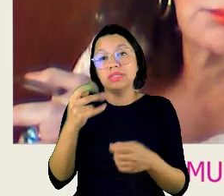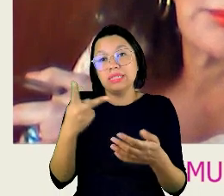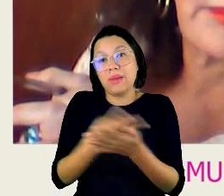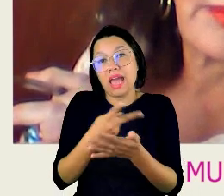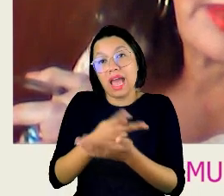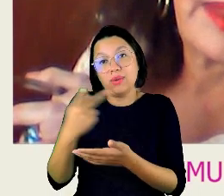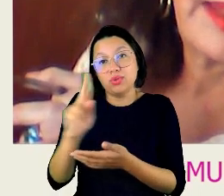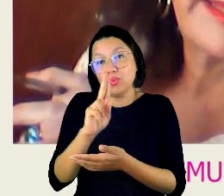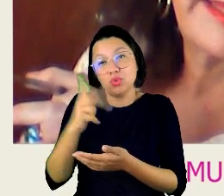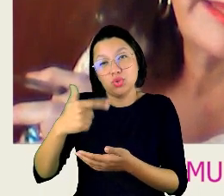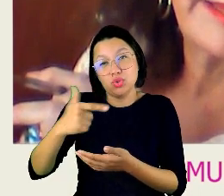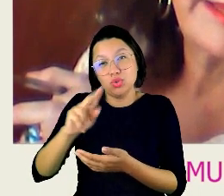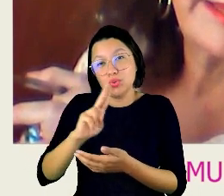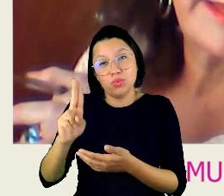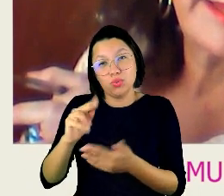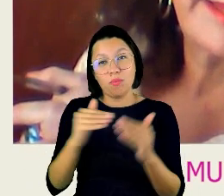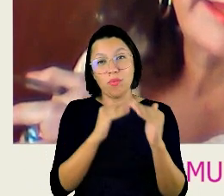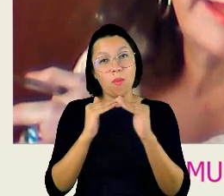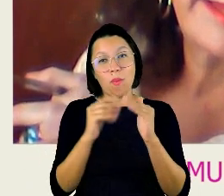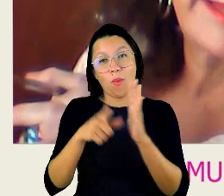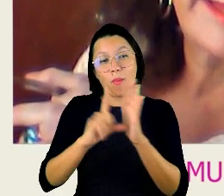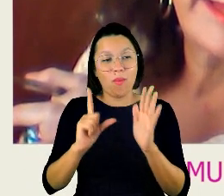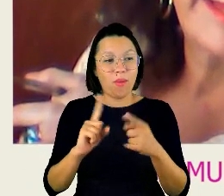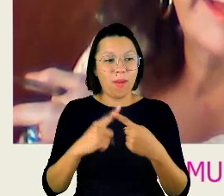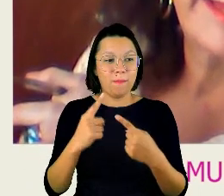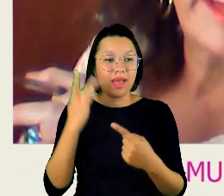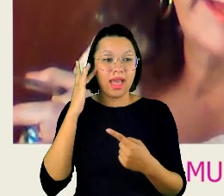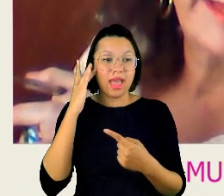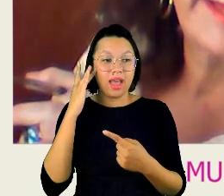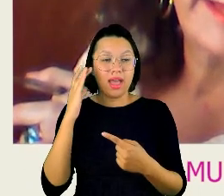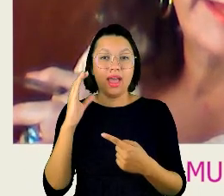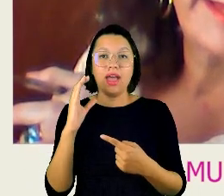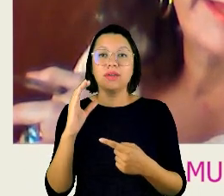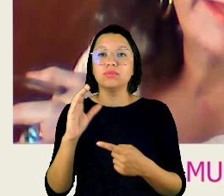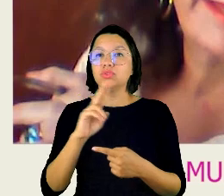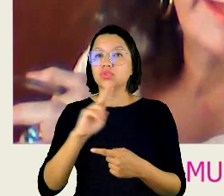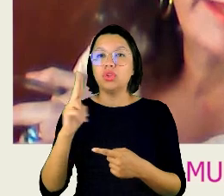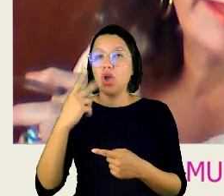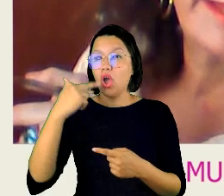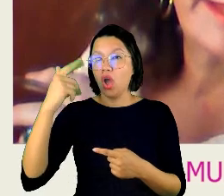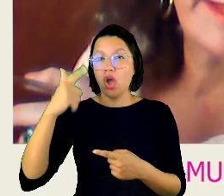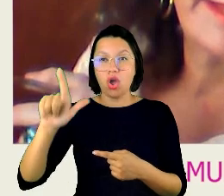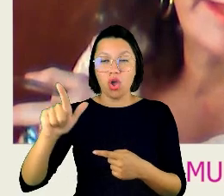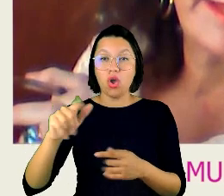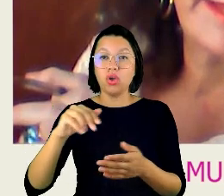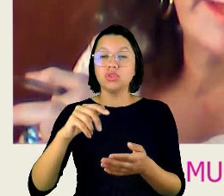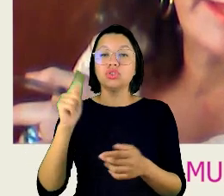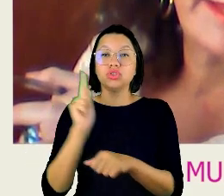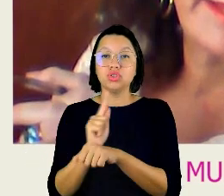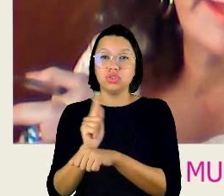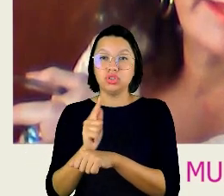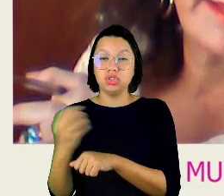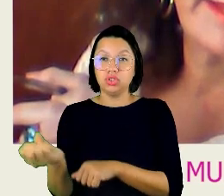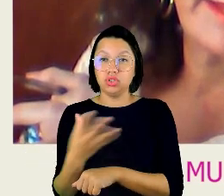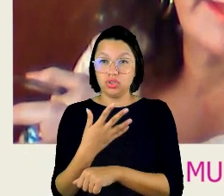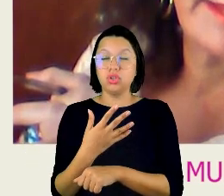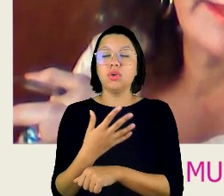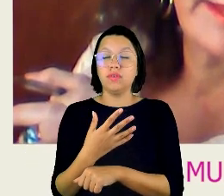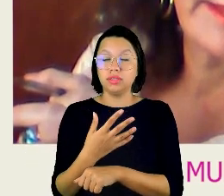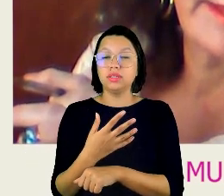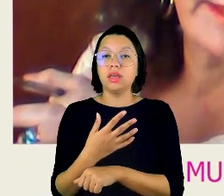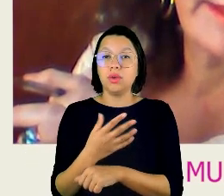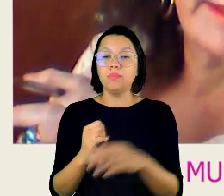seu sobrenome, a gente não conseguiu combinar antes, mas eu acho que é Kamanchek, gerente de inovação na Think